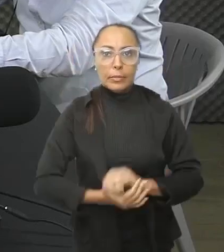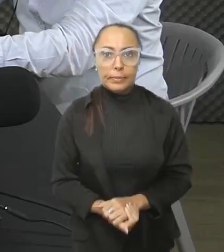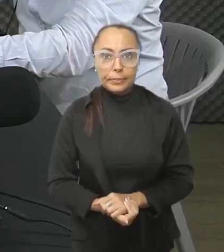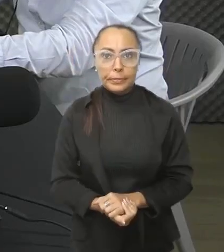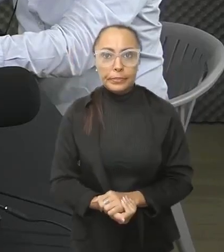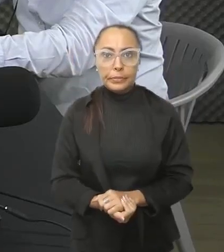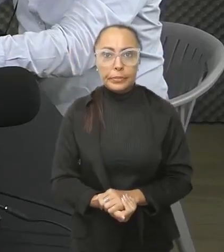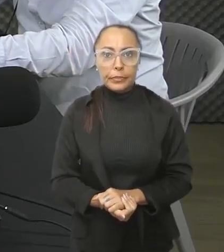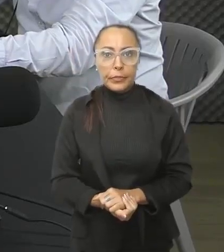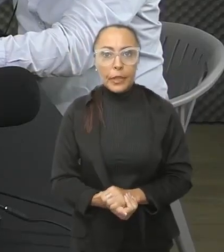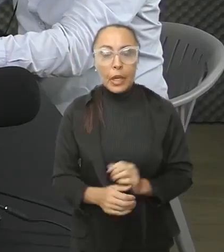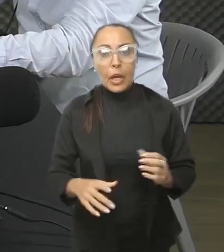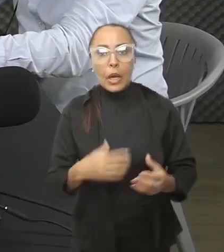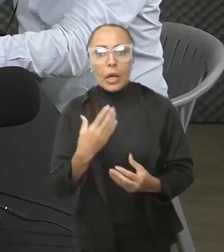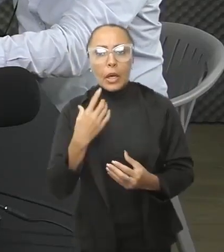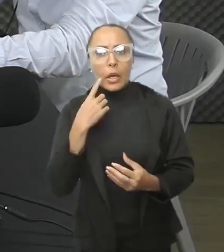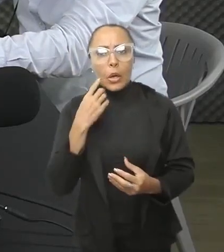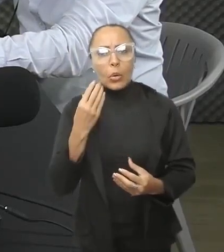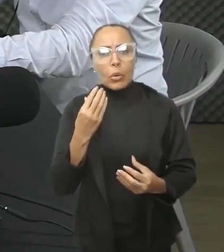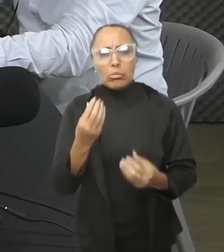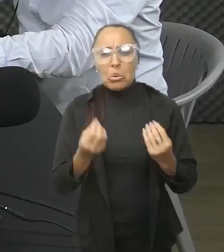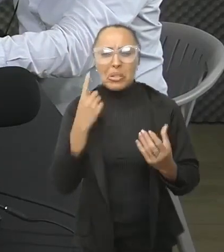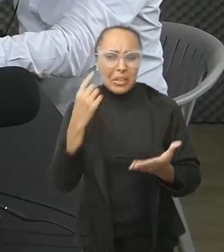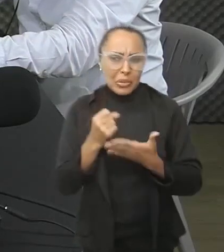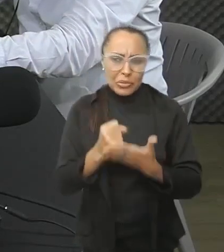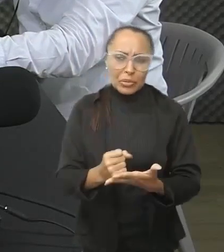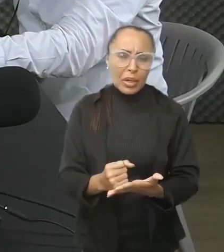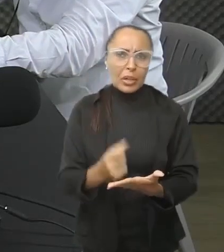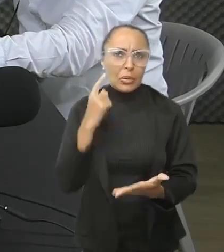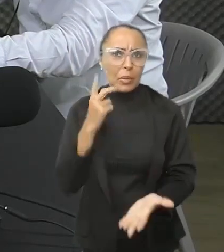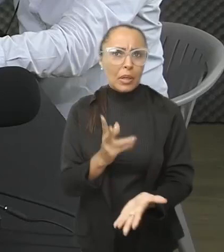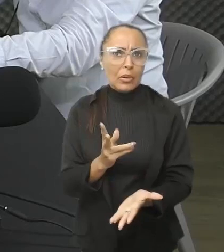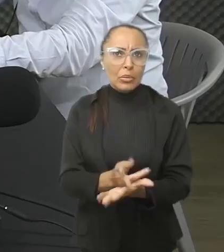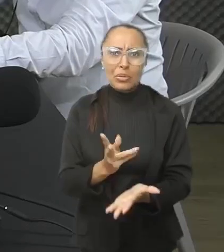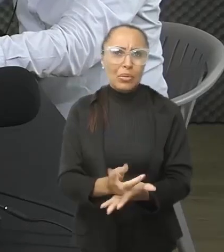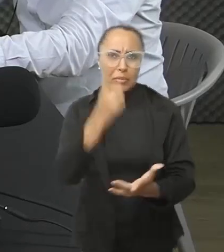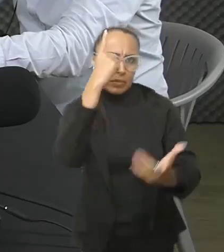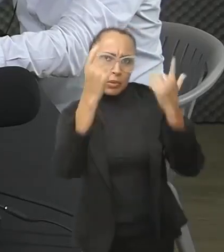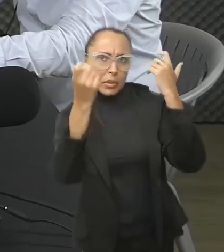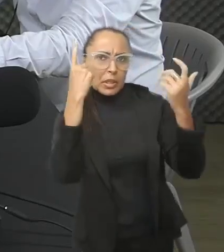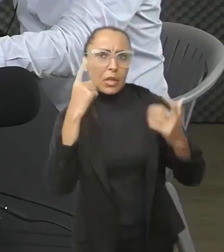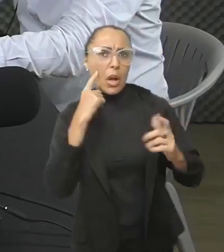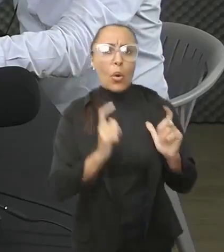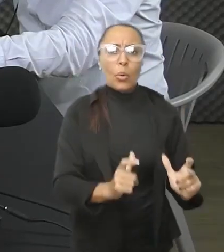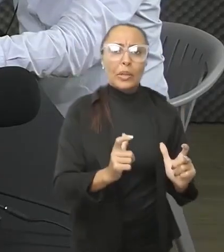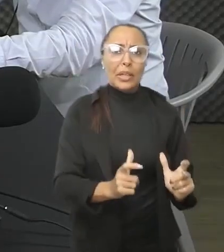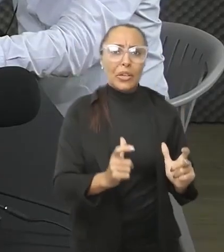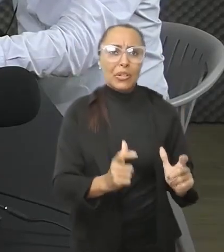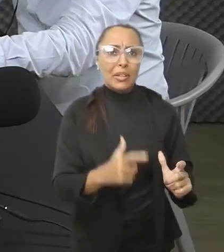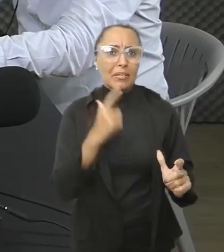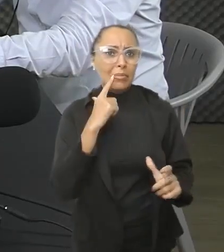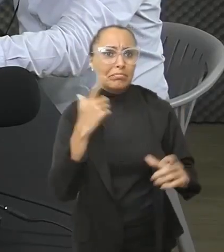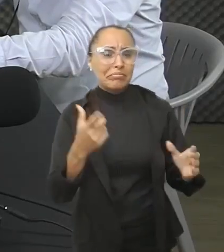que é que tem colaborado, Humberto e Eduardo, né? O que é que tem colaborado para a manutenção dessa violência, né? Onde é que a gente está falhando enquanto Estado,